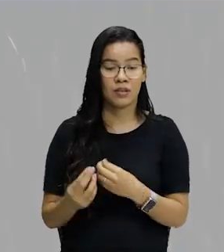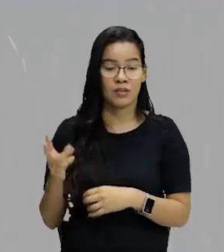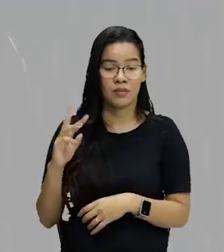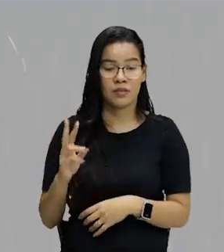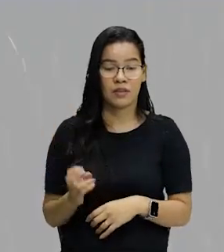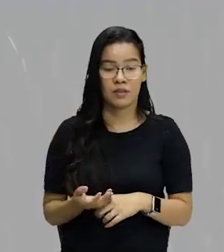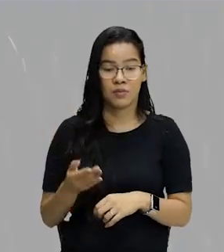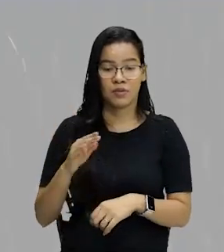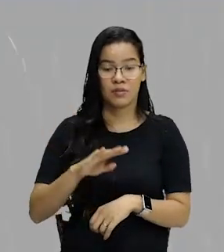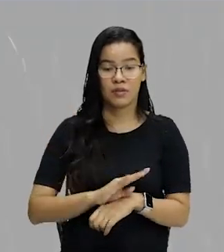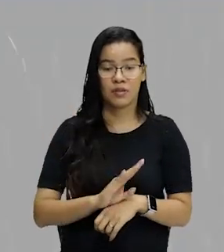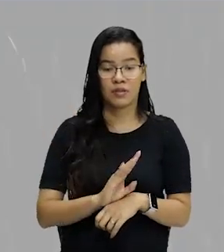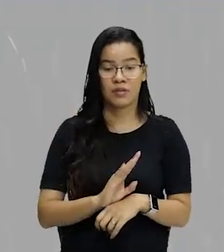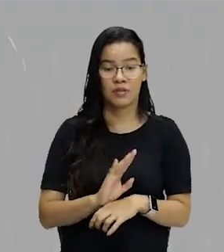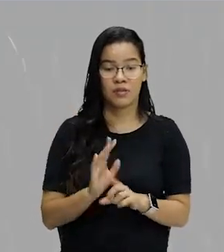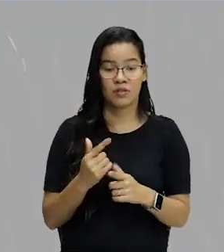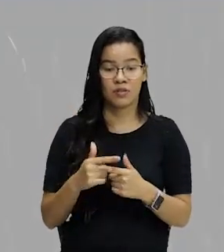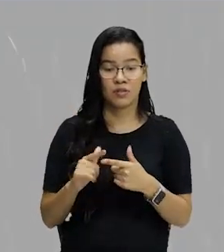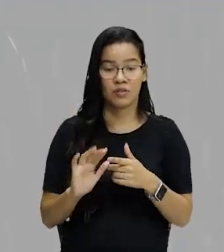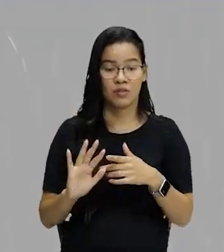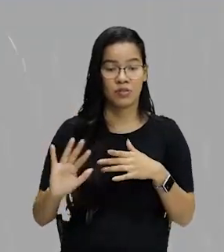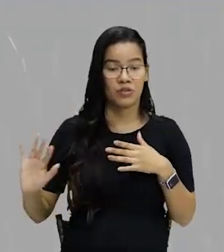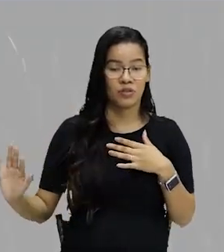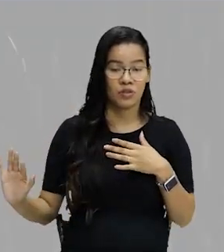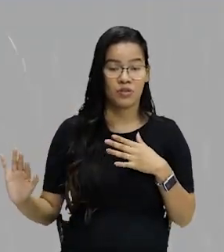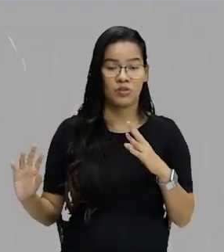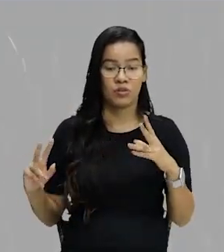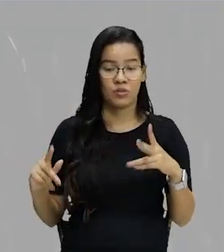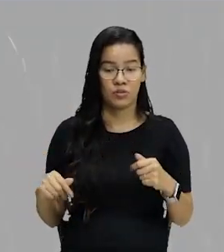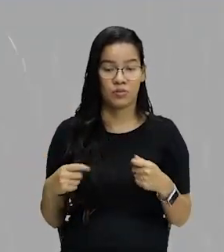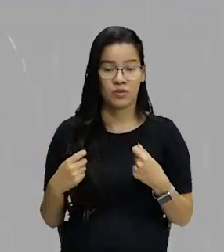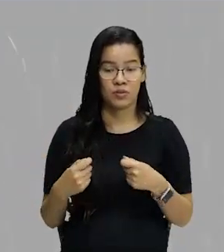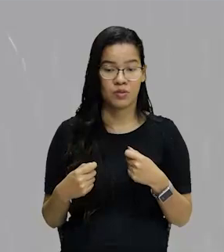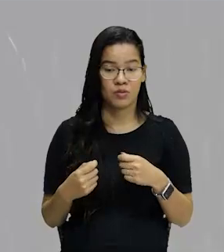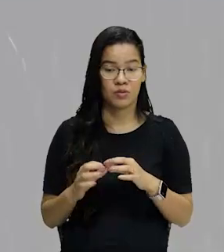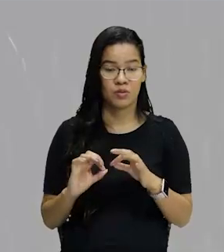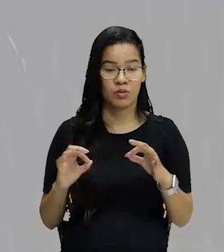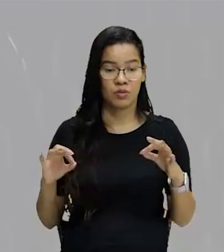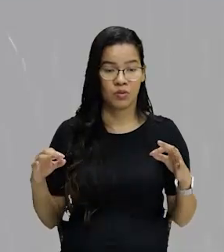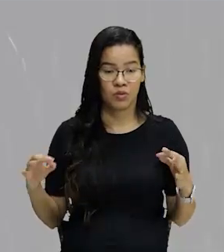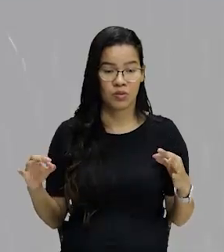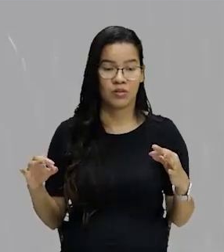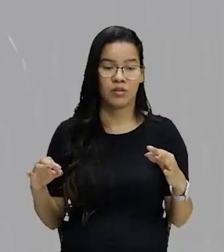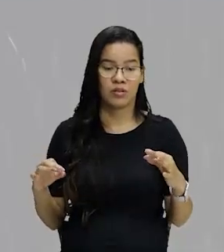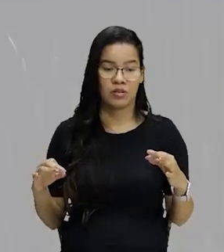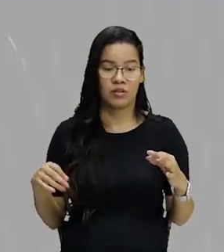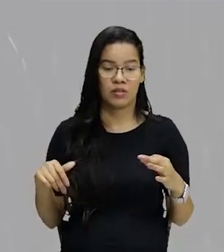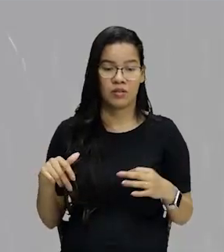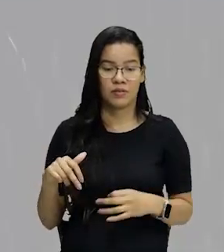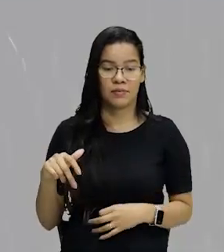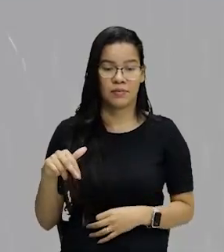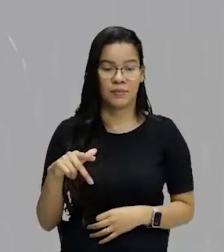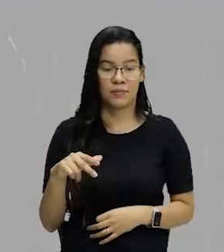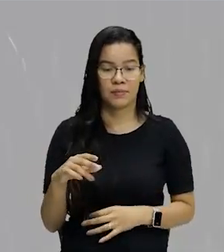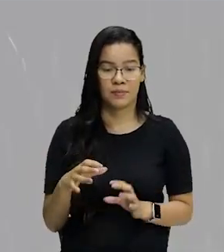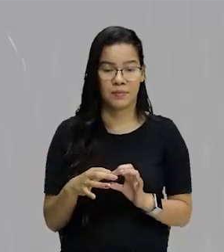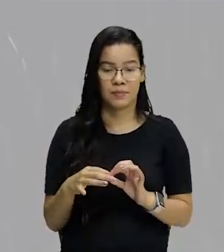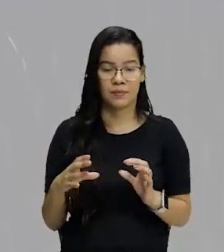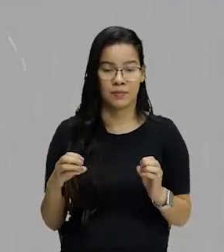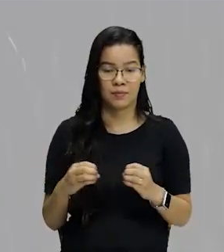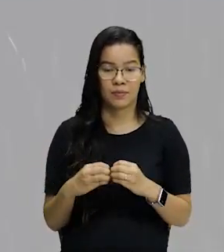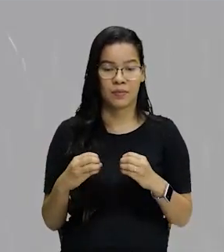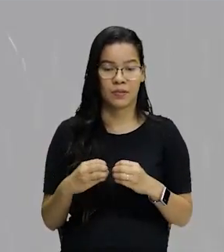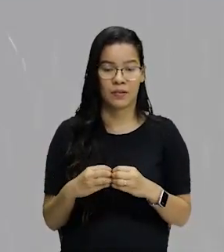está isolada de tudo, exigindo longas caminhadas de aproximação e deixando o escalador exposto às